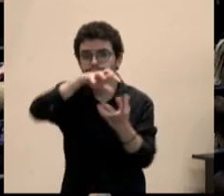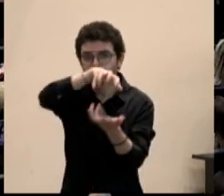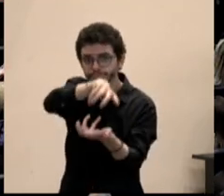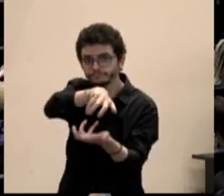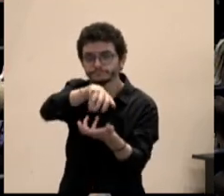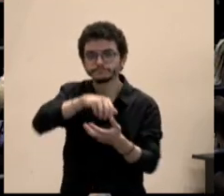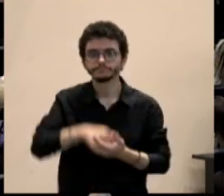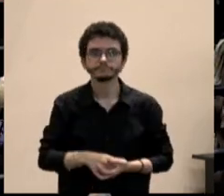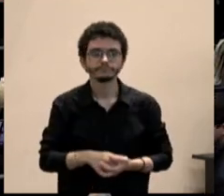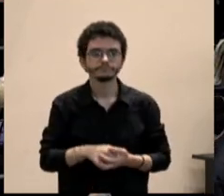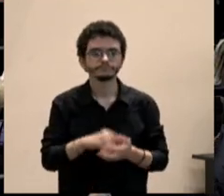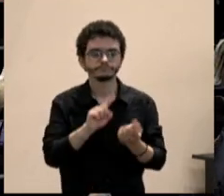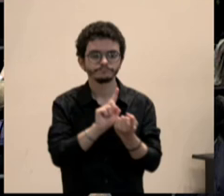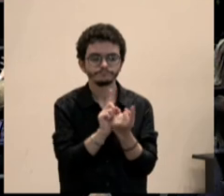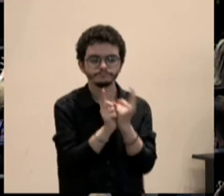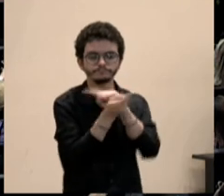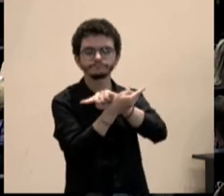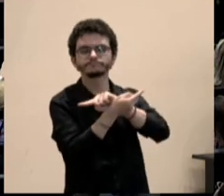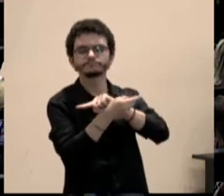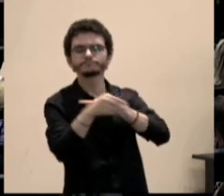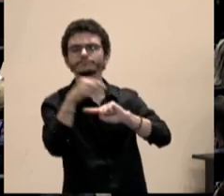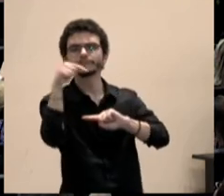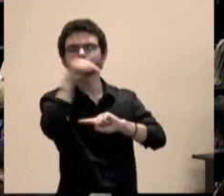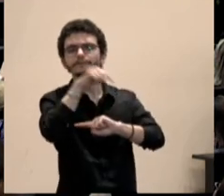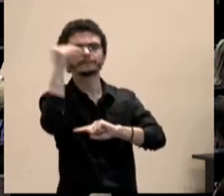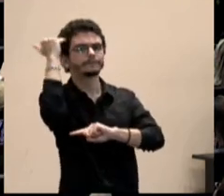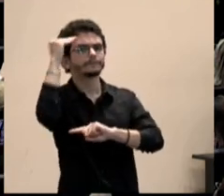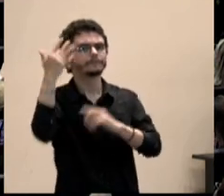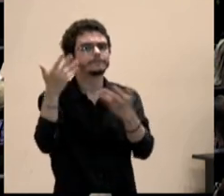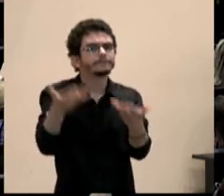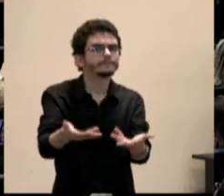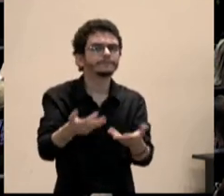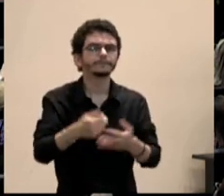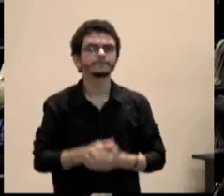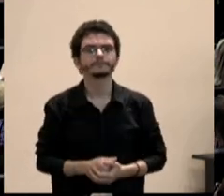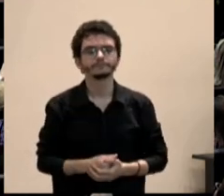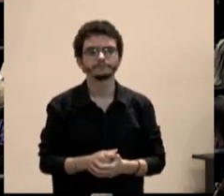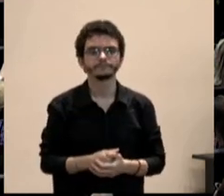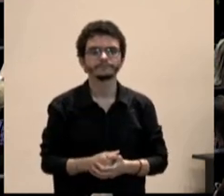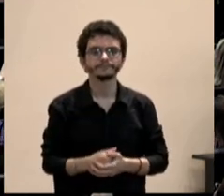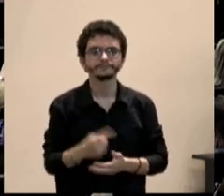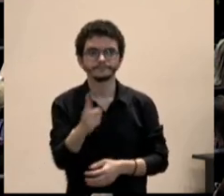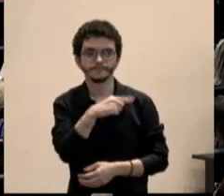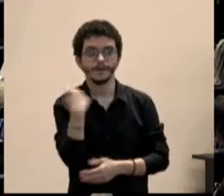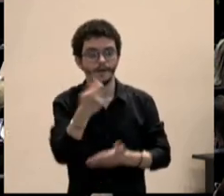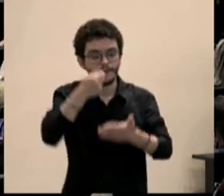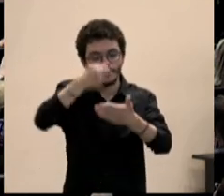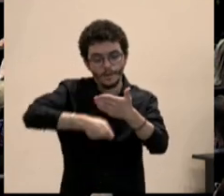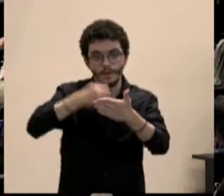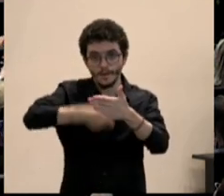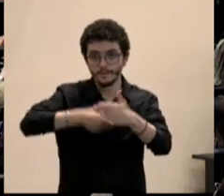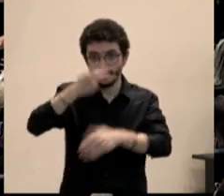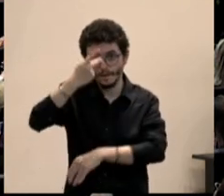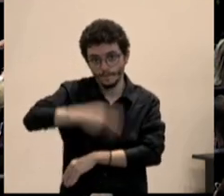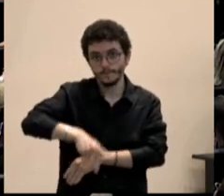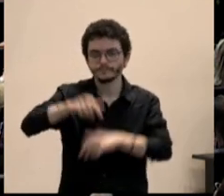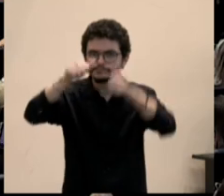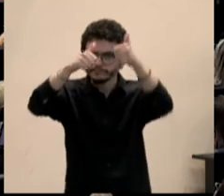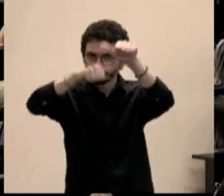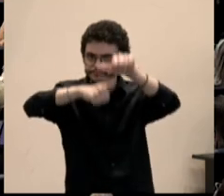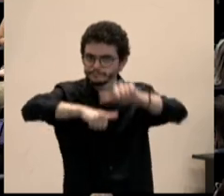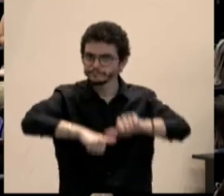Na contramão desse entendimento, portanto, nós defendemos aqui uma